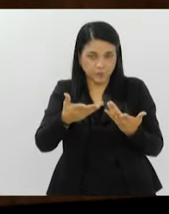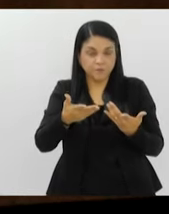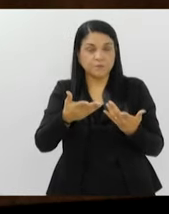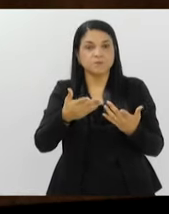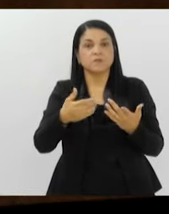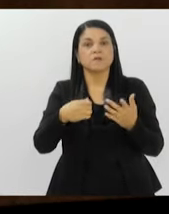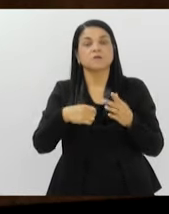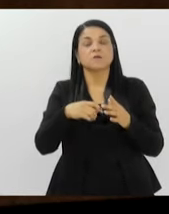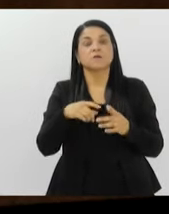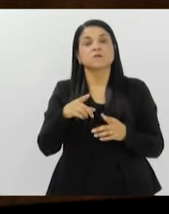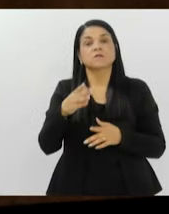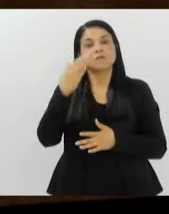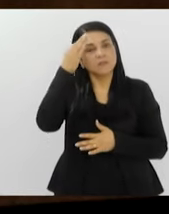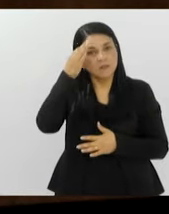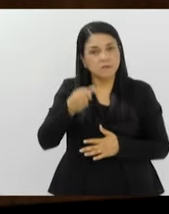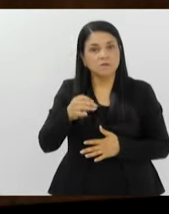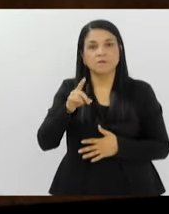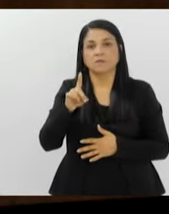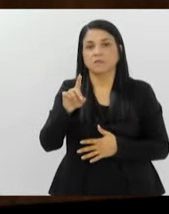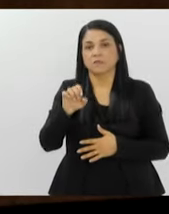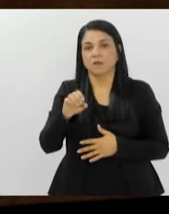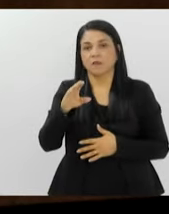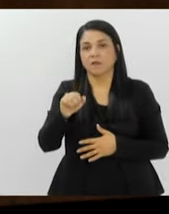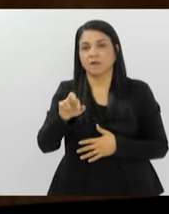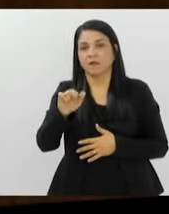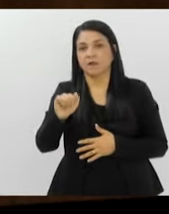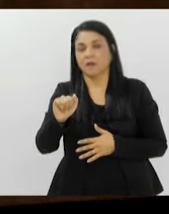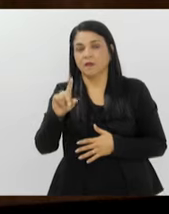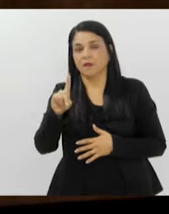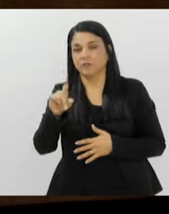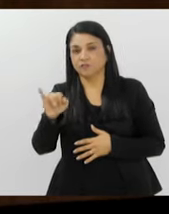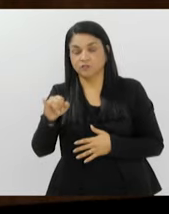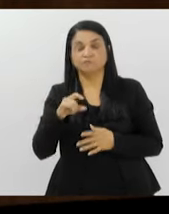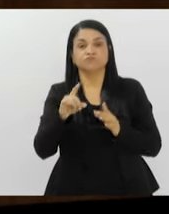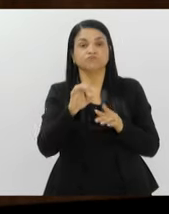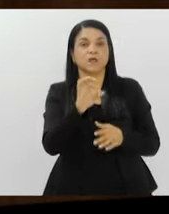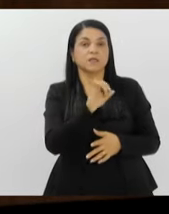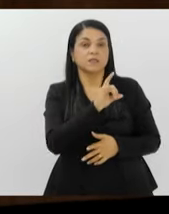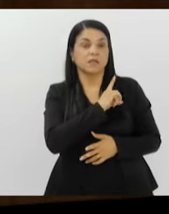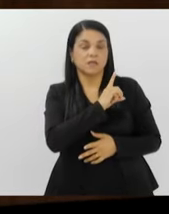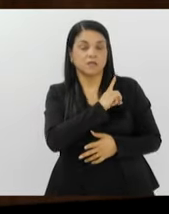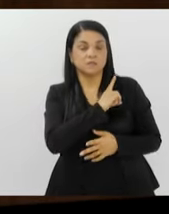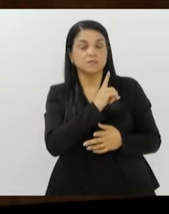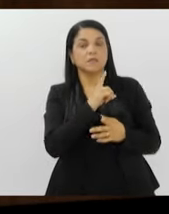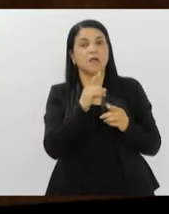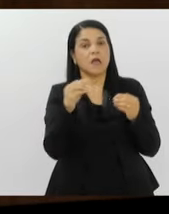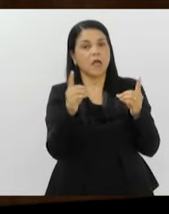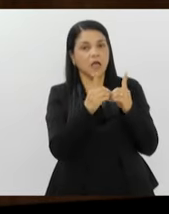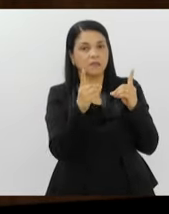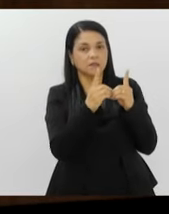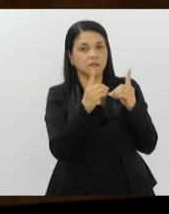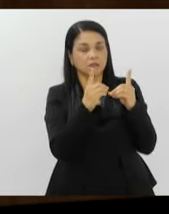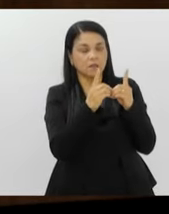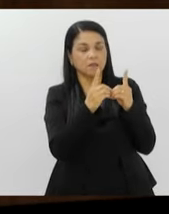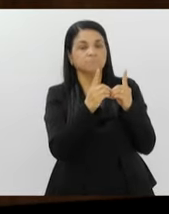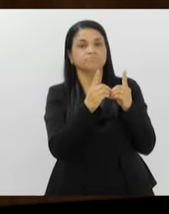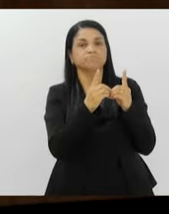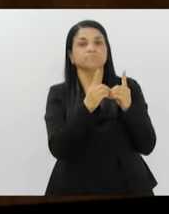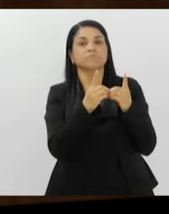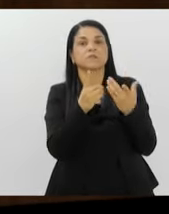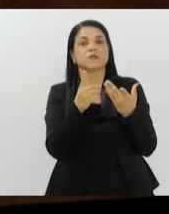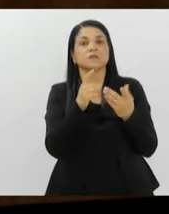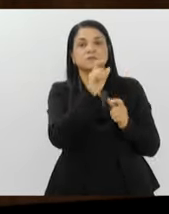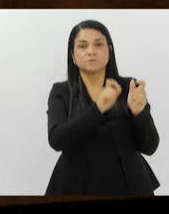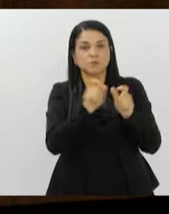o decad também poderia ser efetivamente uma delegacia para atender os crimes de intolerância para pessoas com